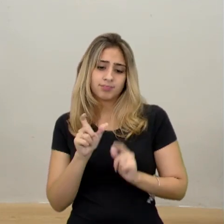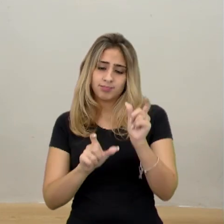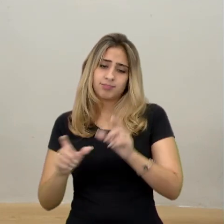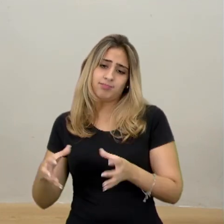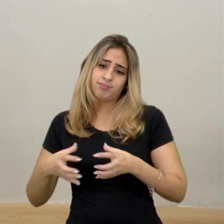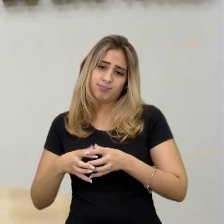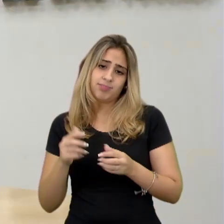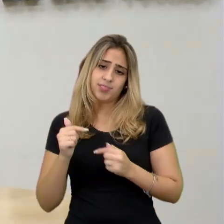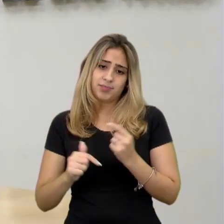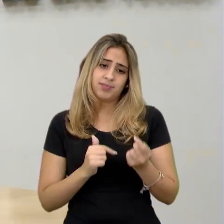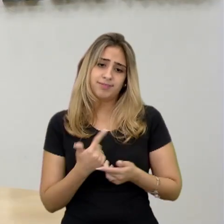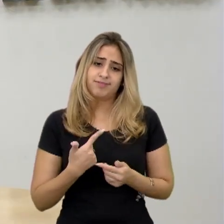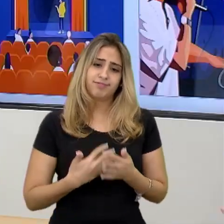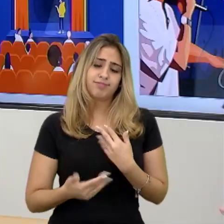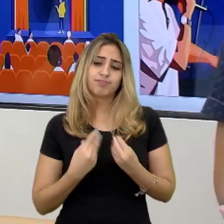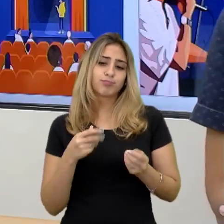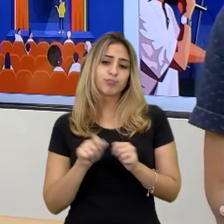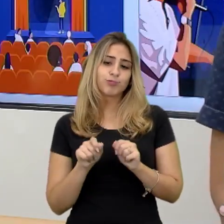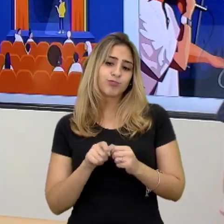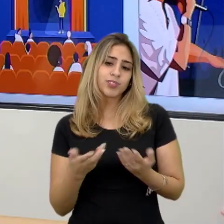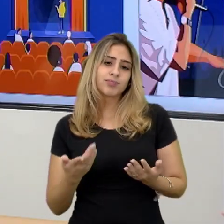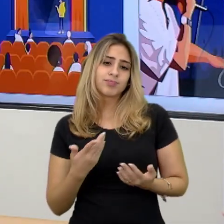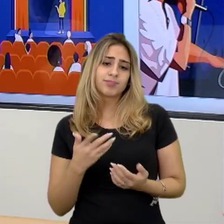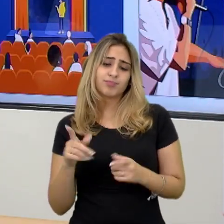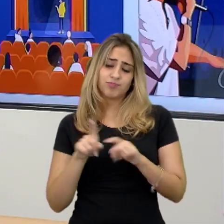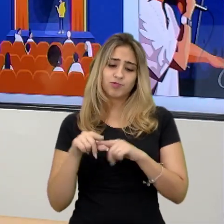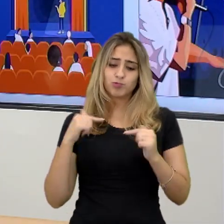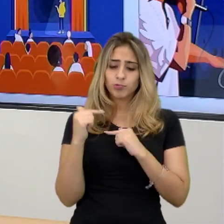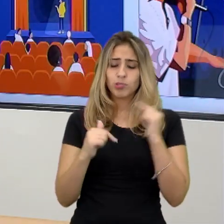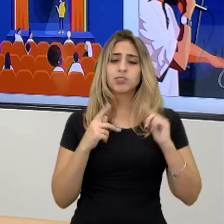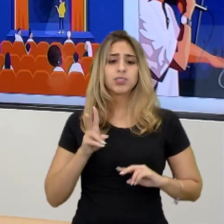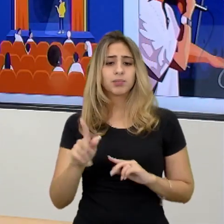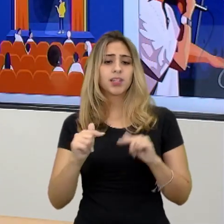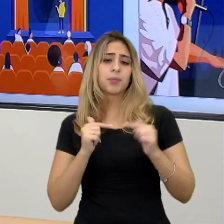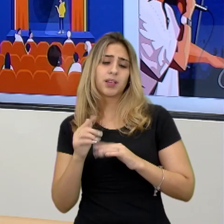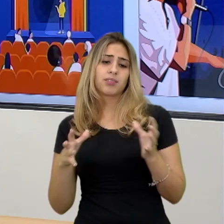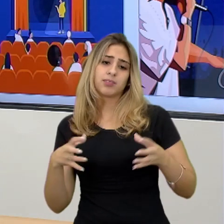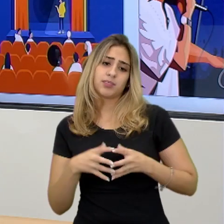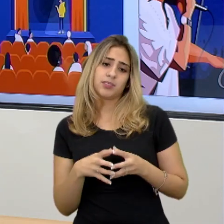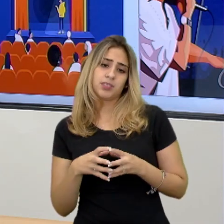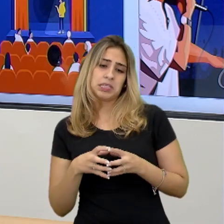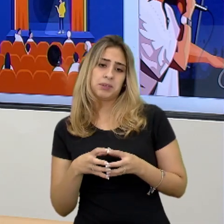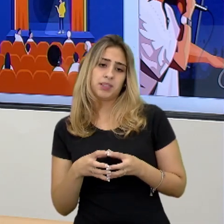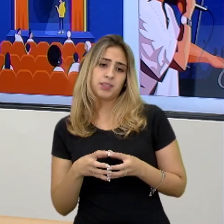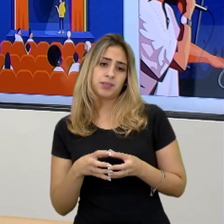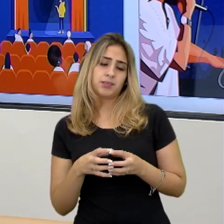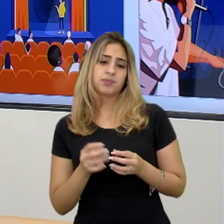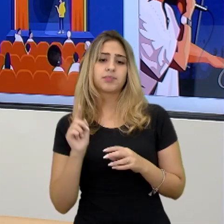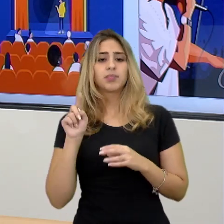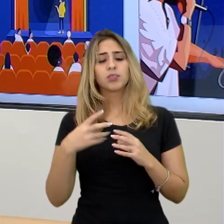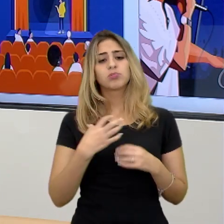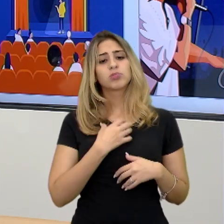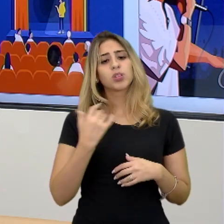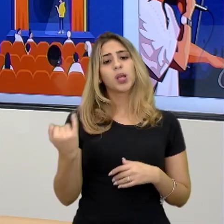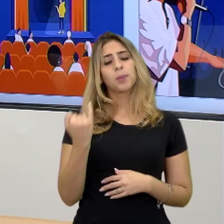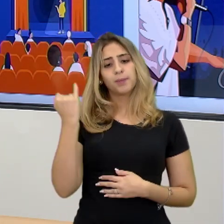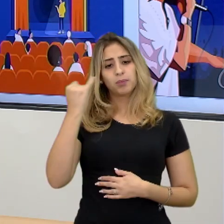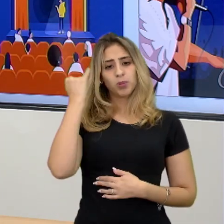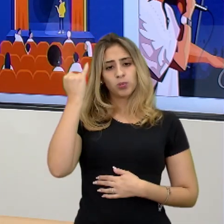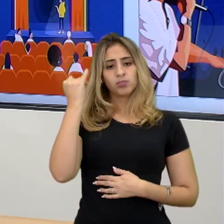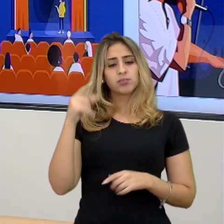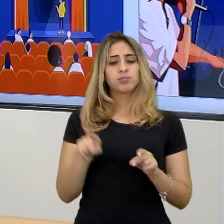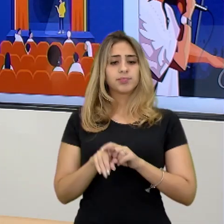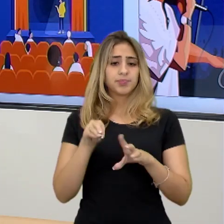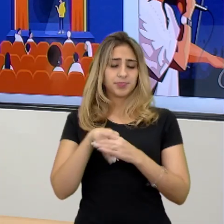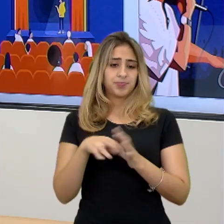É verdade. Então, não tem o que fazer. Clientes, funcionários. Então, sempre trabalhar em equipe é uma atitude importante. E aí,